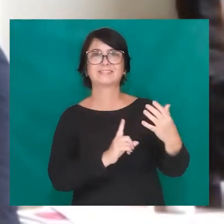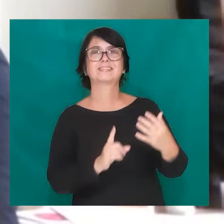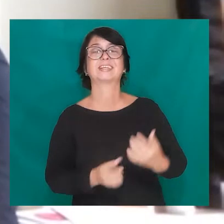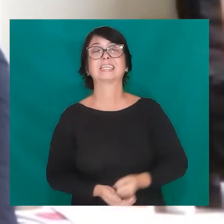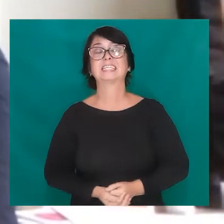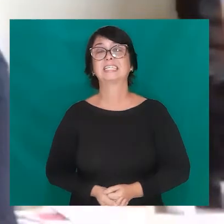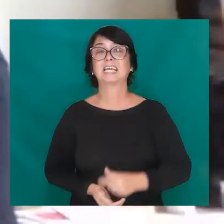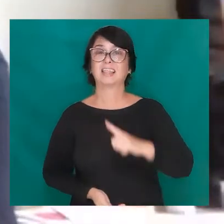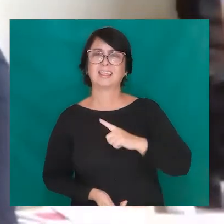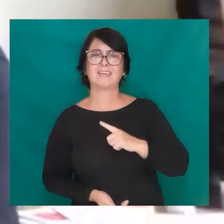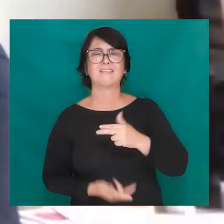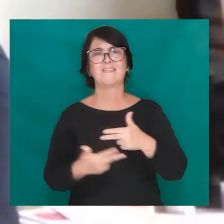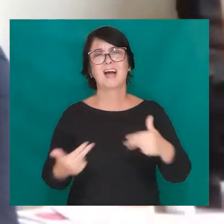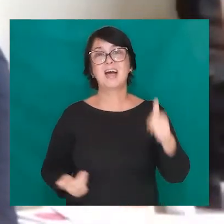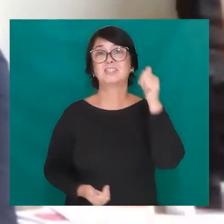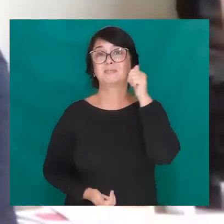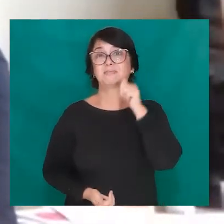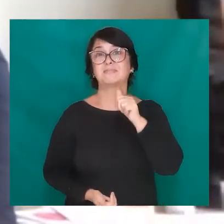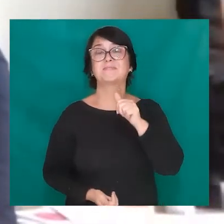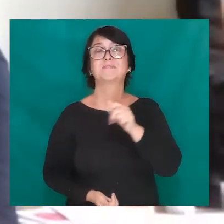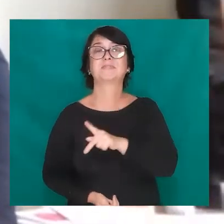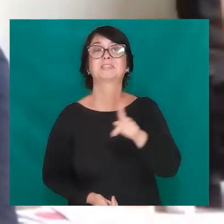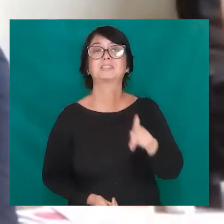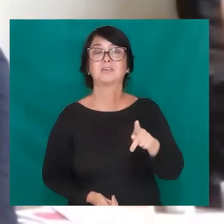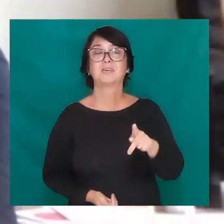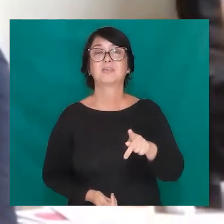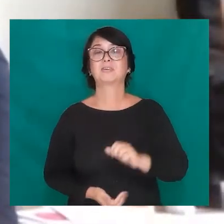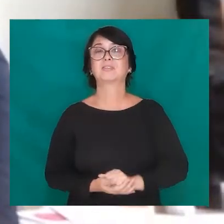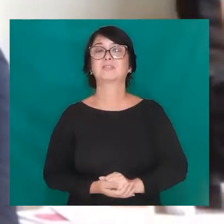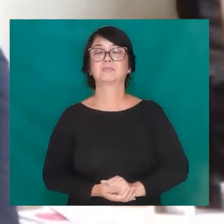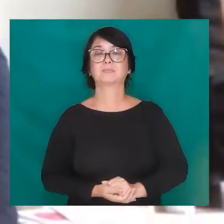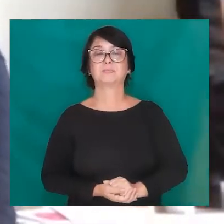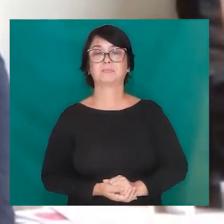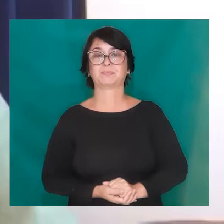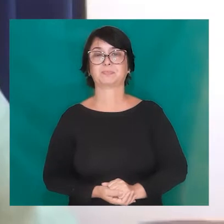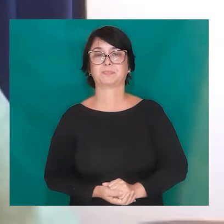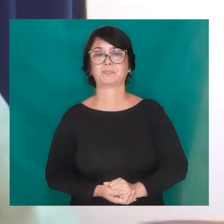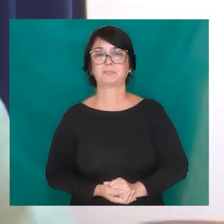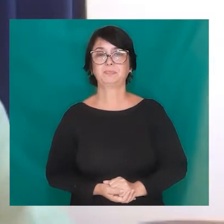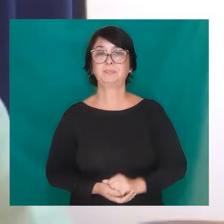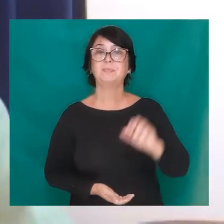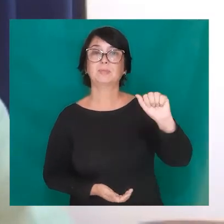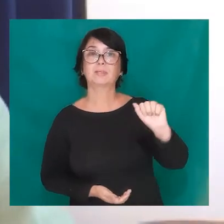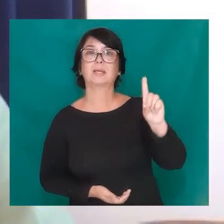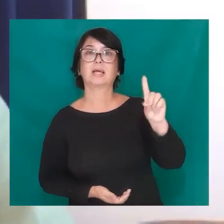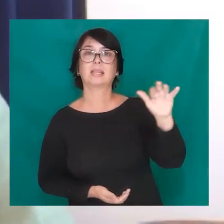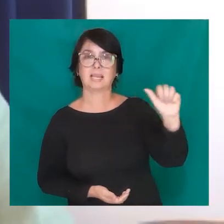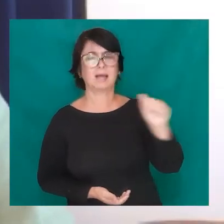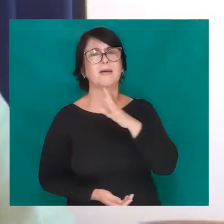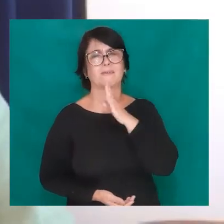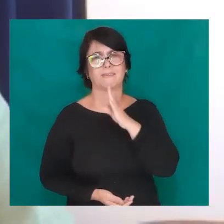Rodrigues, que é casada com o Caola, não sei se deve conhecer o Caola também. Conheço a Adriana Rodrigues também,